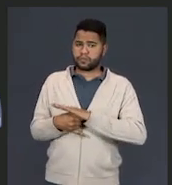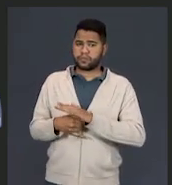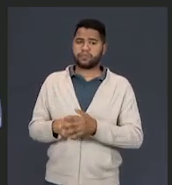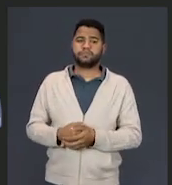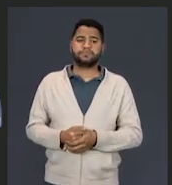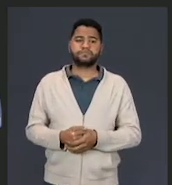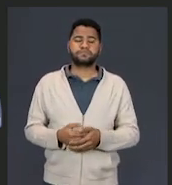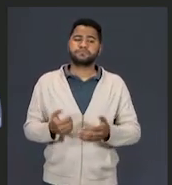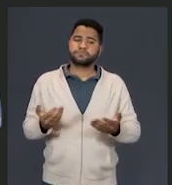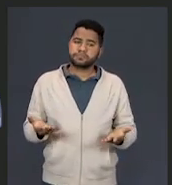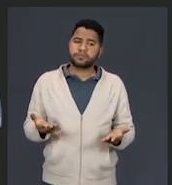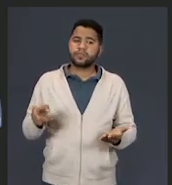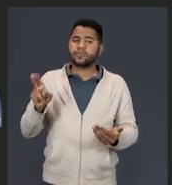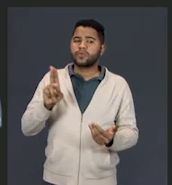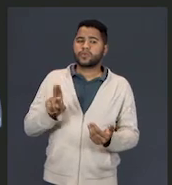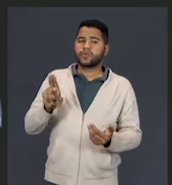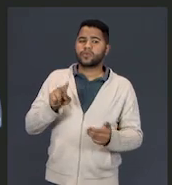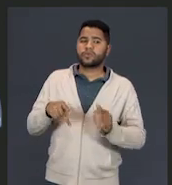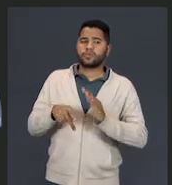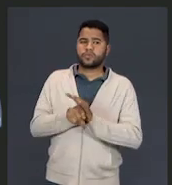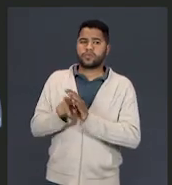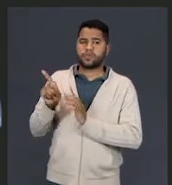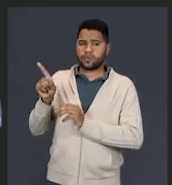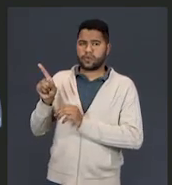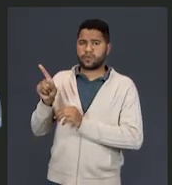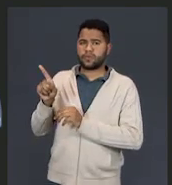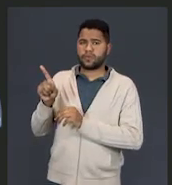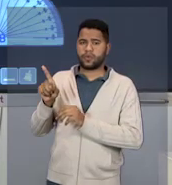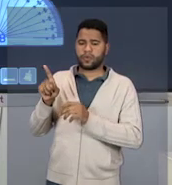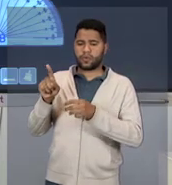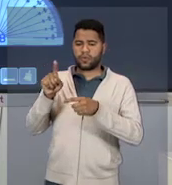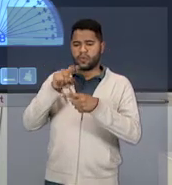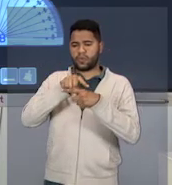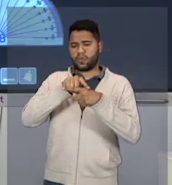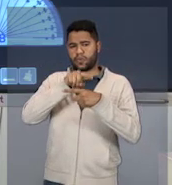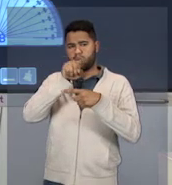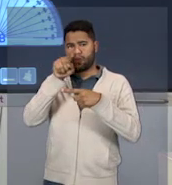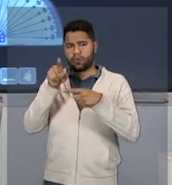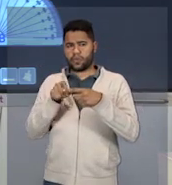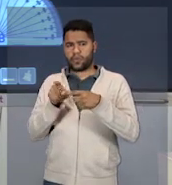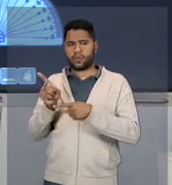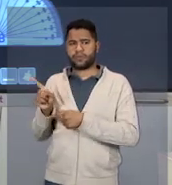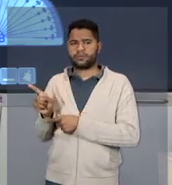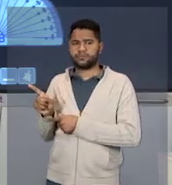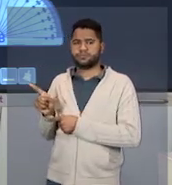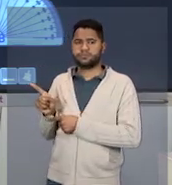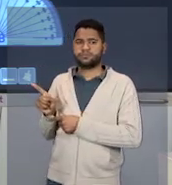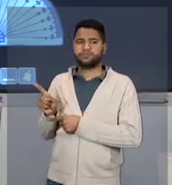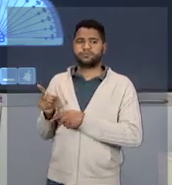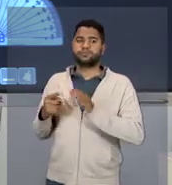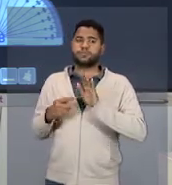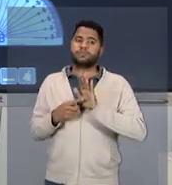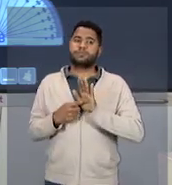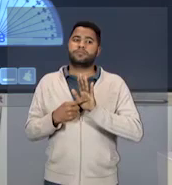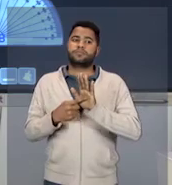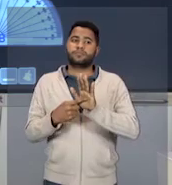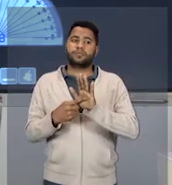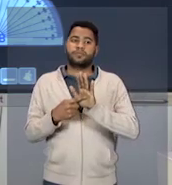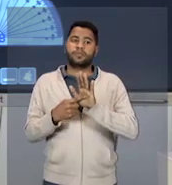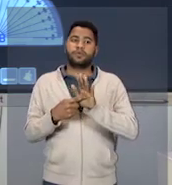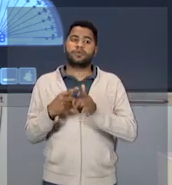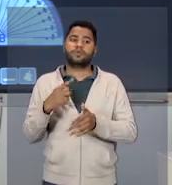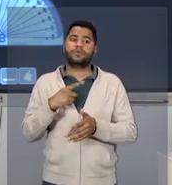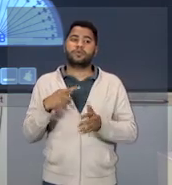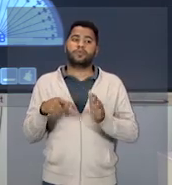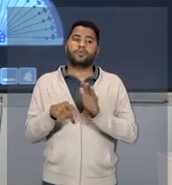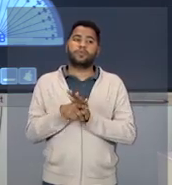E aí, eu usei aquele transferidor que eu falei com vocês, que tem medida tanto para um lado quanto para o outro. Mas eu vou mostrar para vocês no meu ali que só tem medida